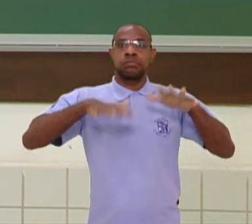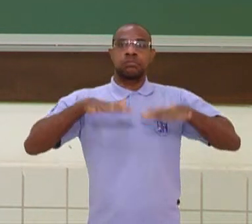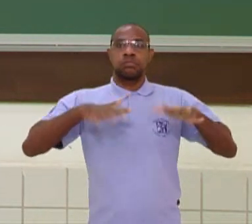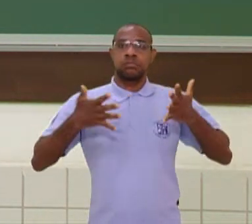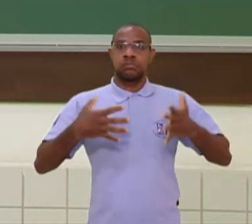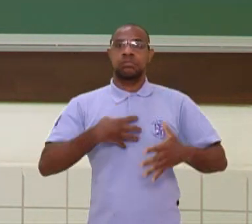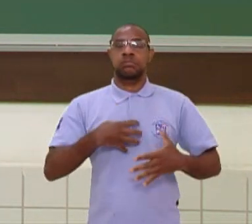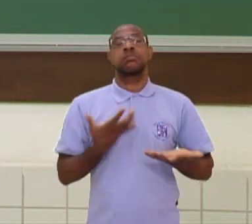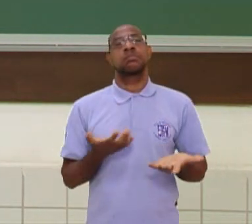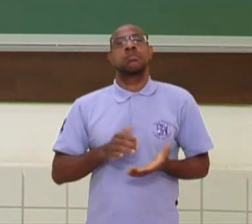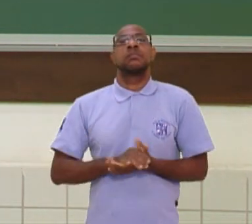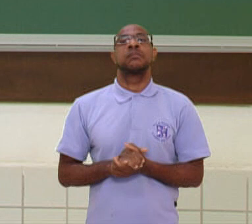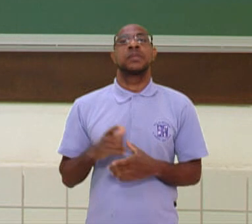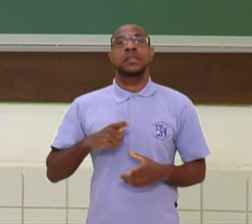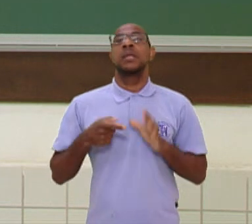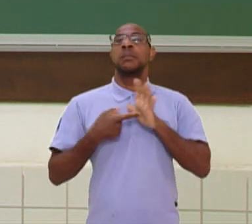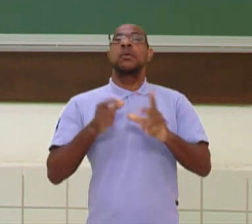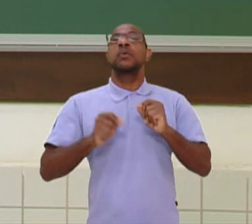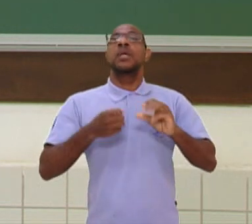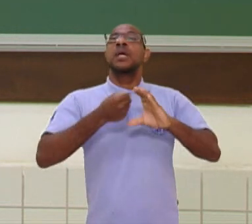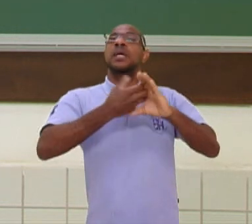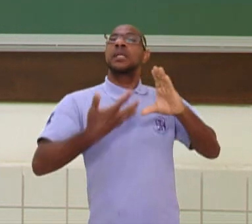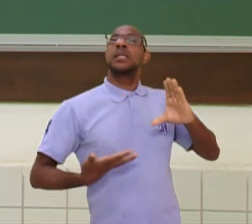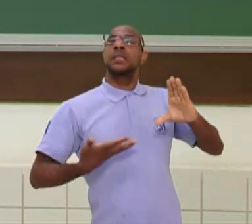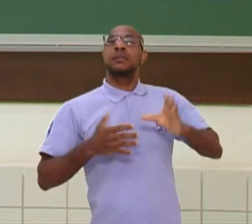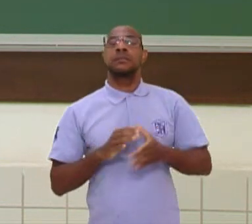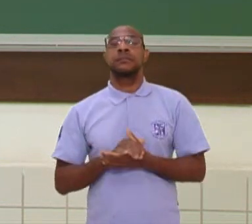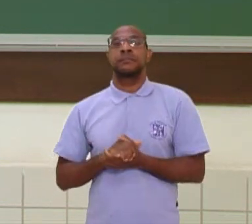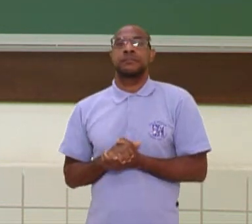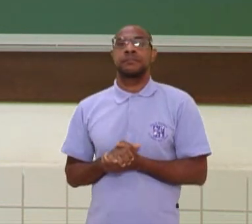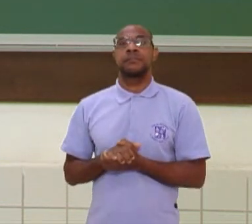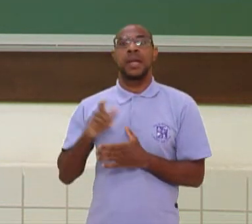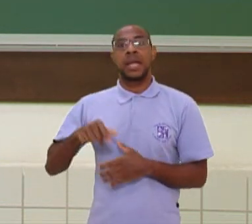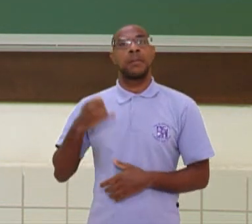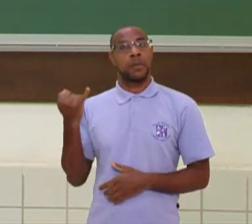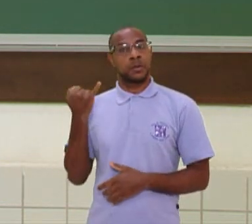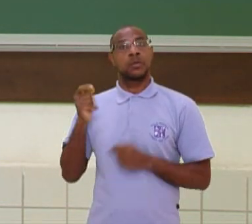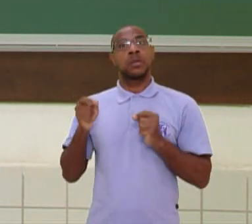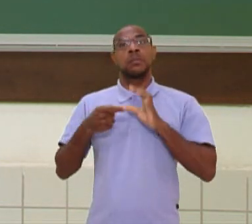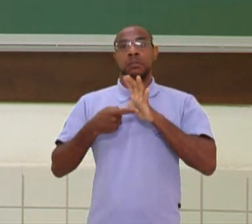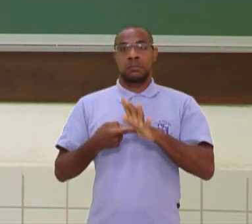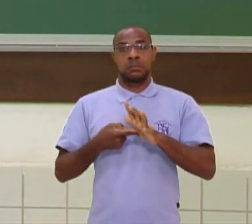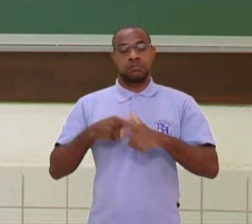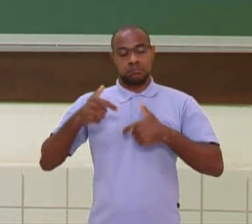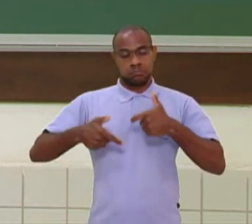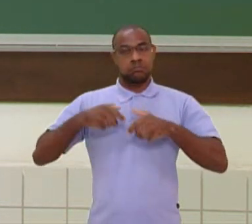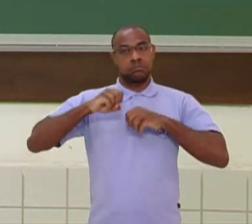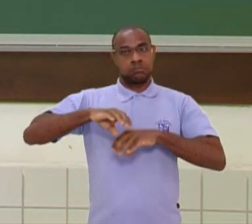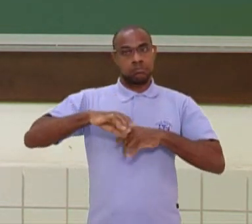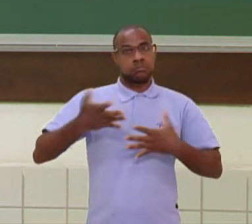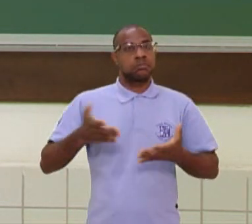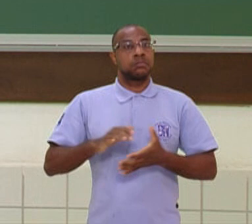assim você tem essa caracterização. Por isso a afinação é extremamente importante para estar trabalhando. E detalhe,